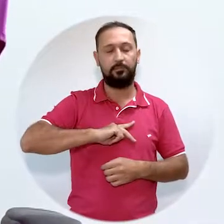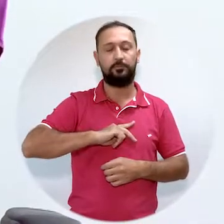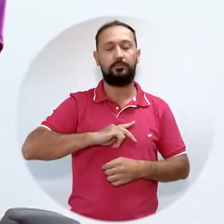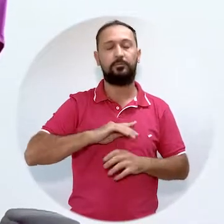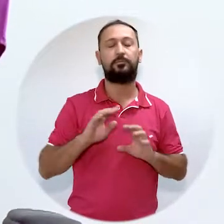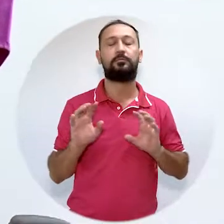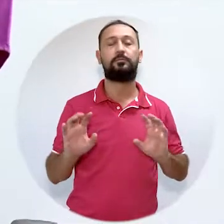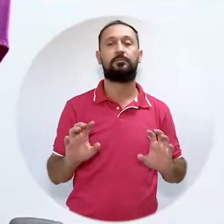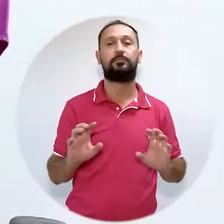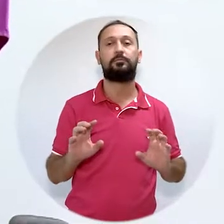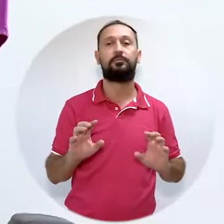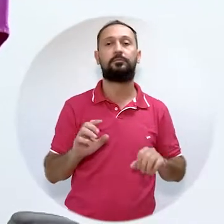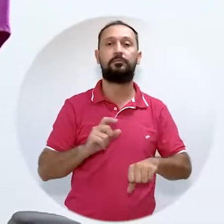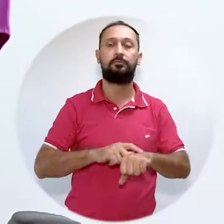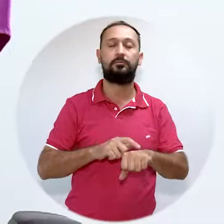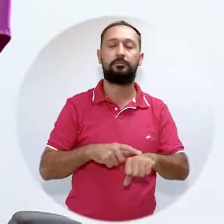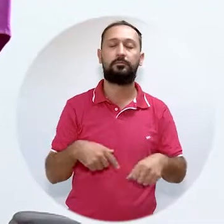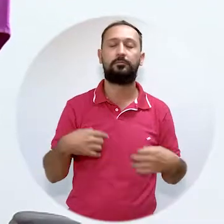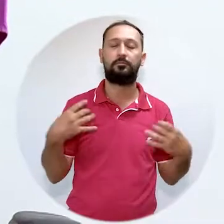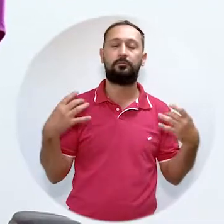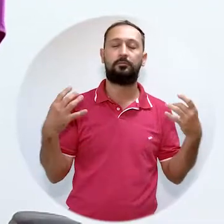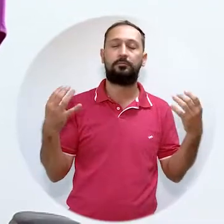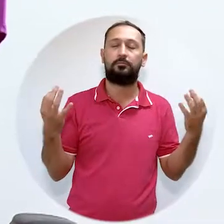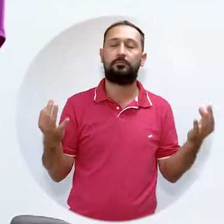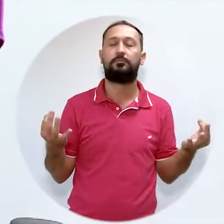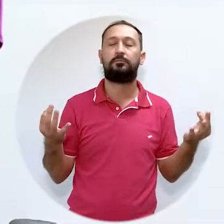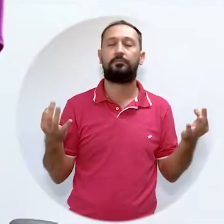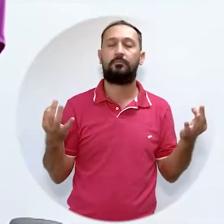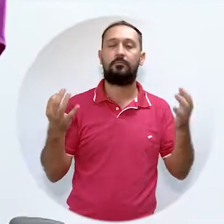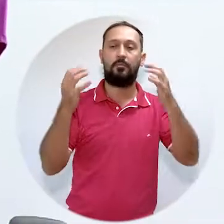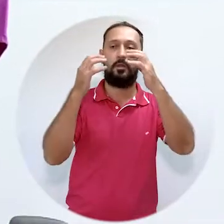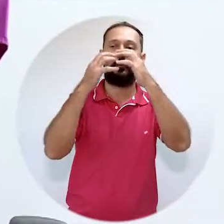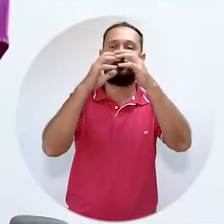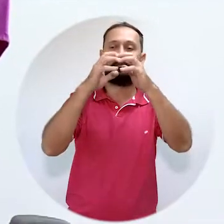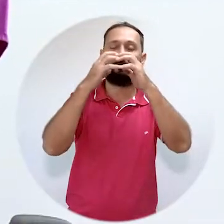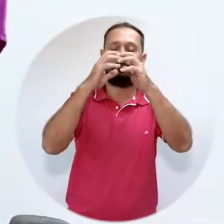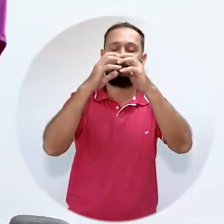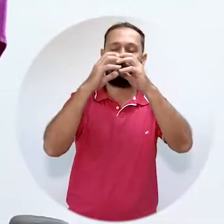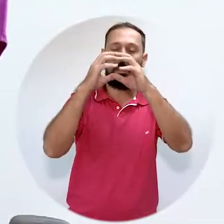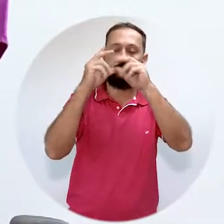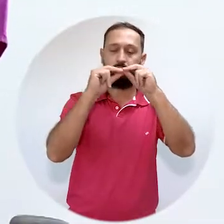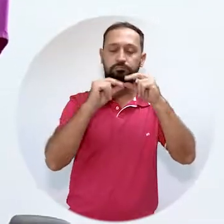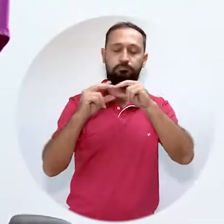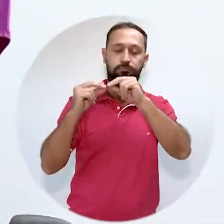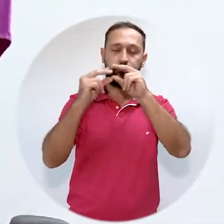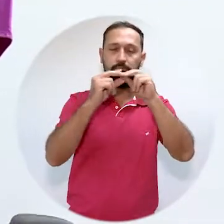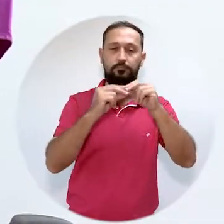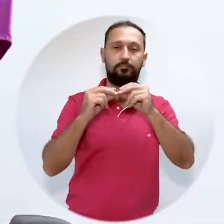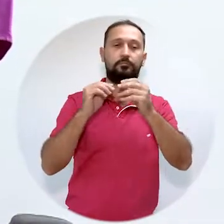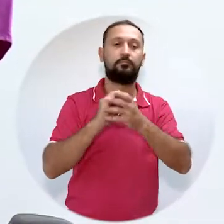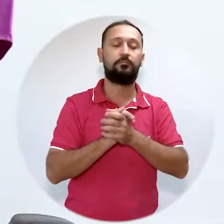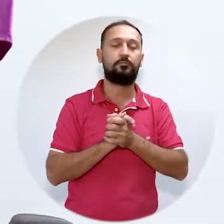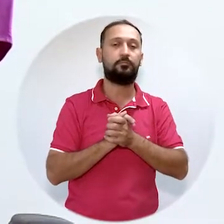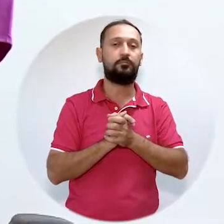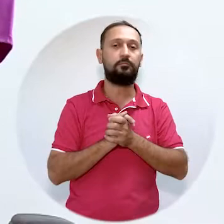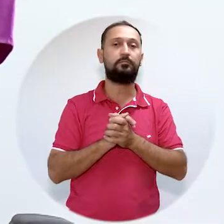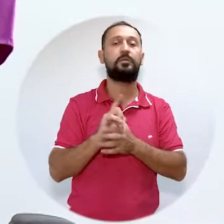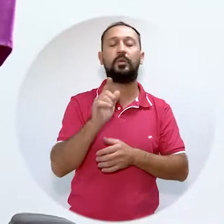contato consigo mesmo. E quando você está meditando, a sua mente está conversando com você. Então,